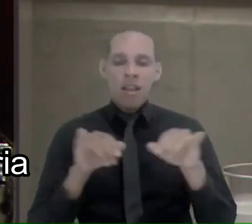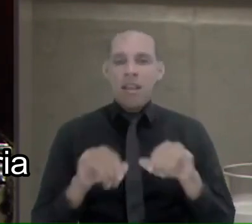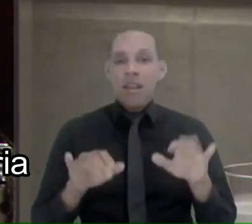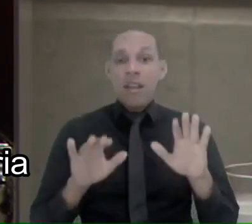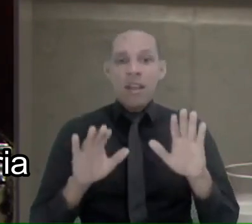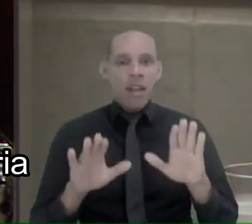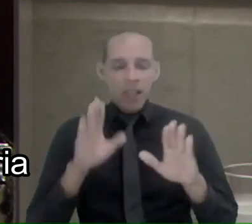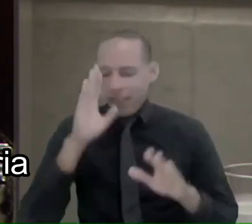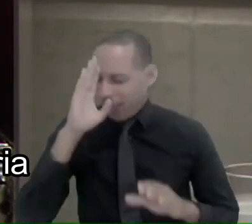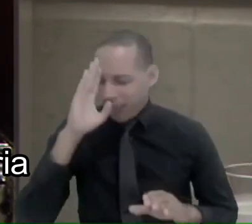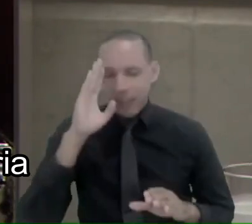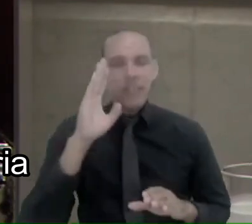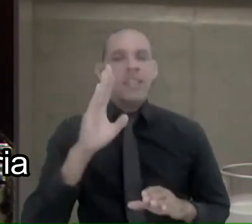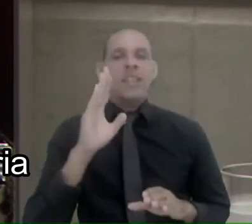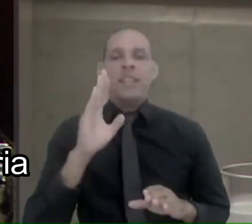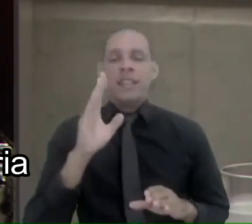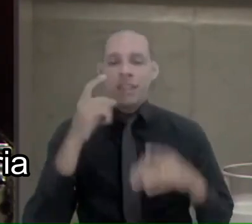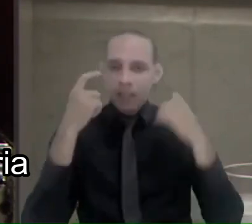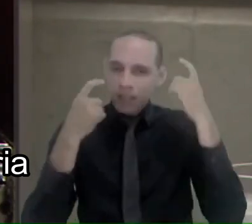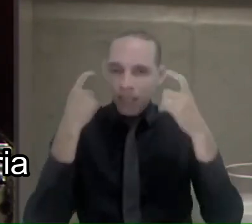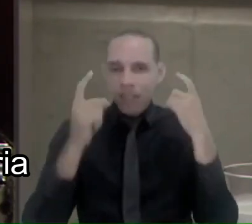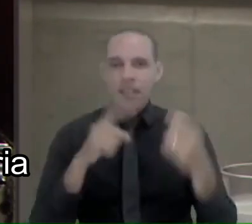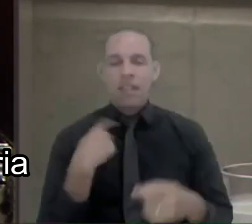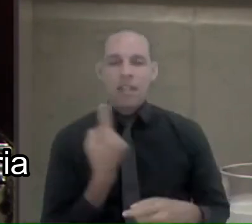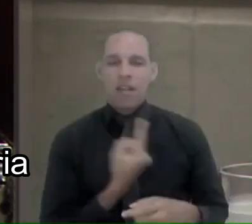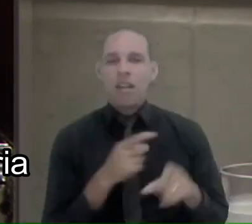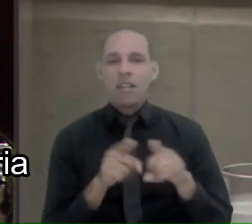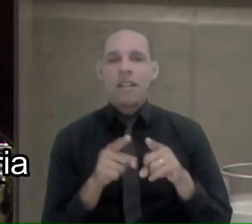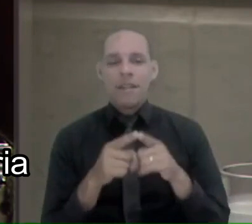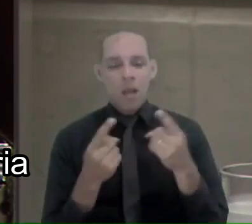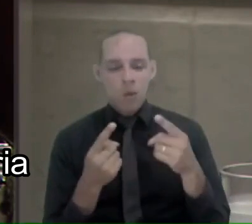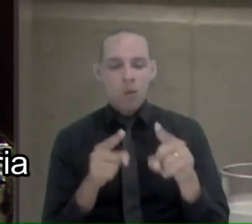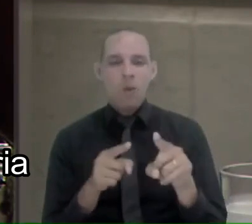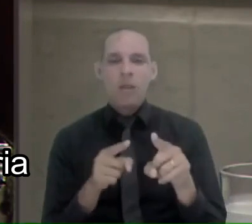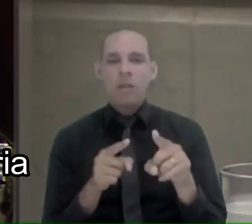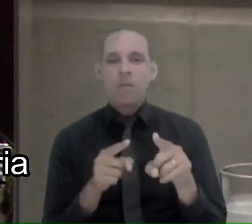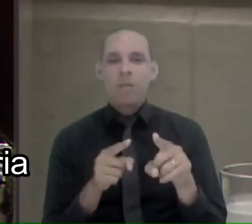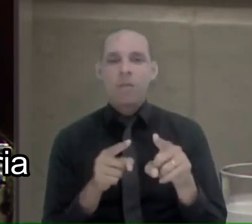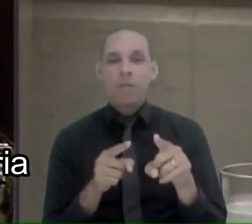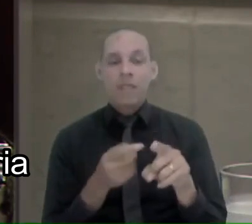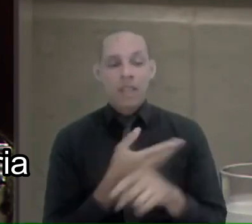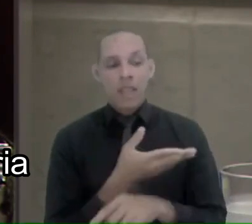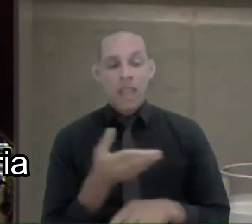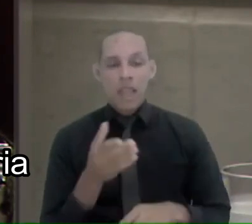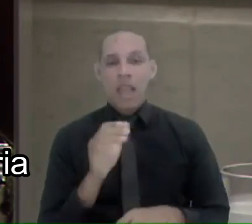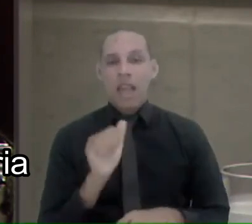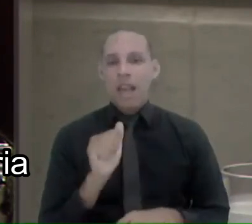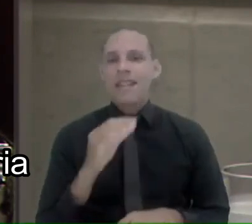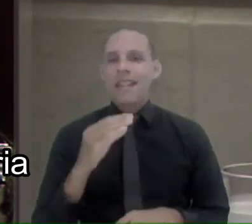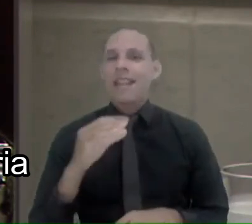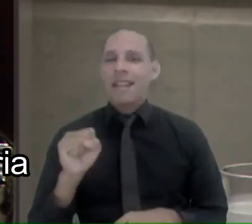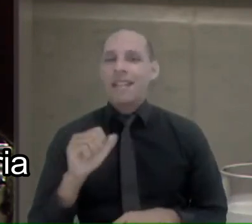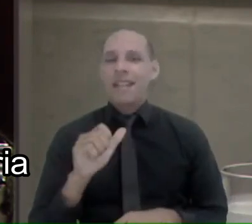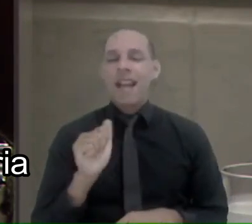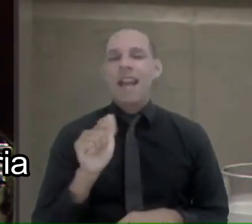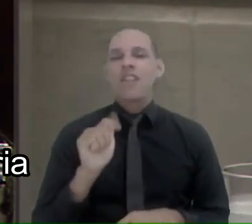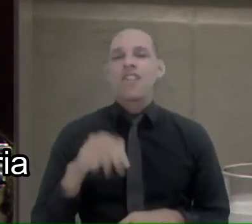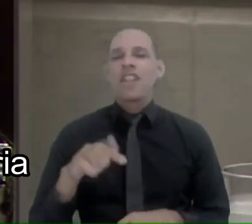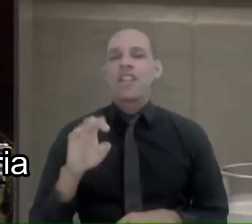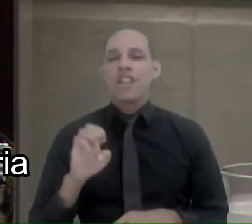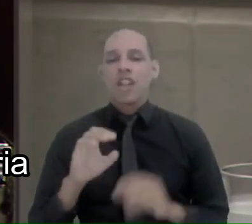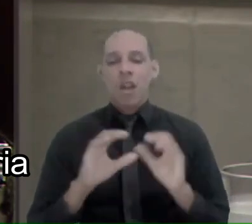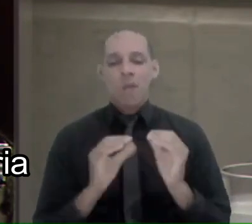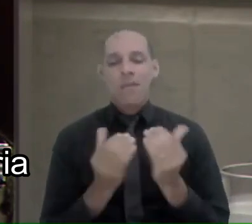principal preocupação e provocação foi com os agentes comunitários de saúde. Os agentes comunitários de saúde